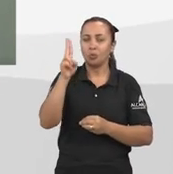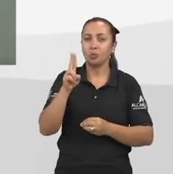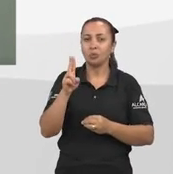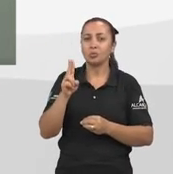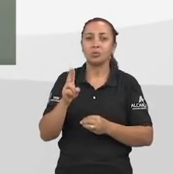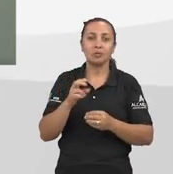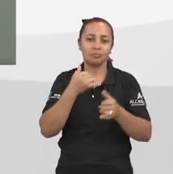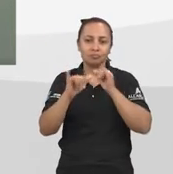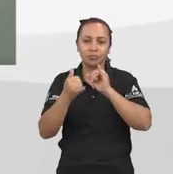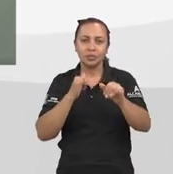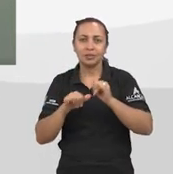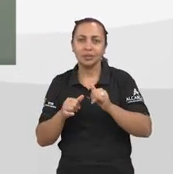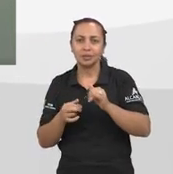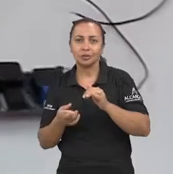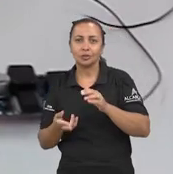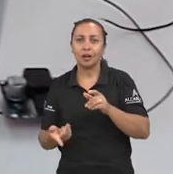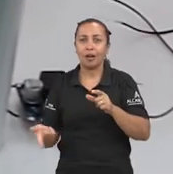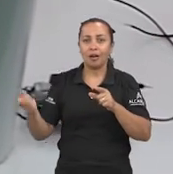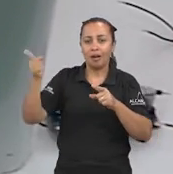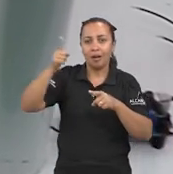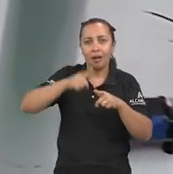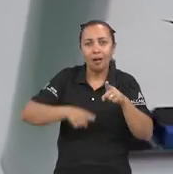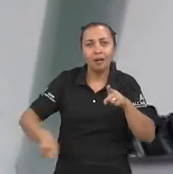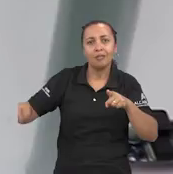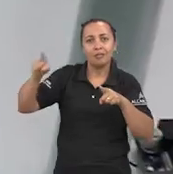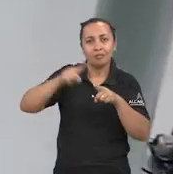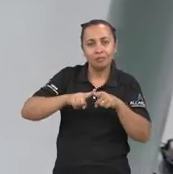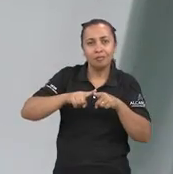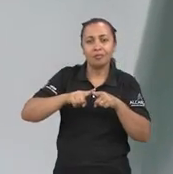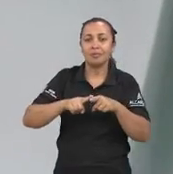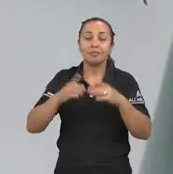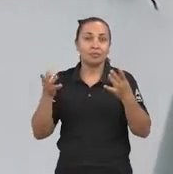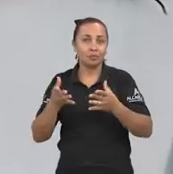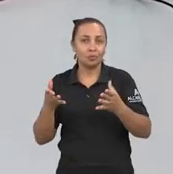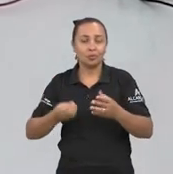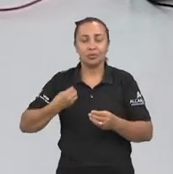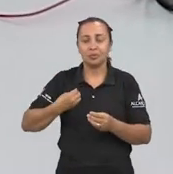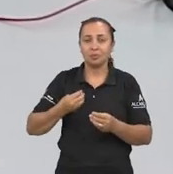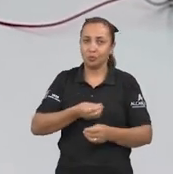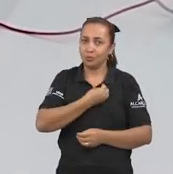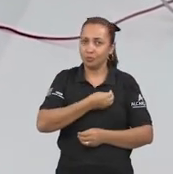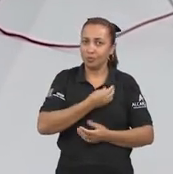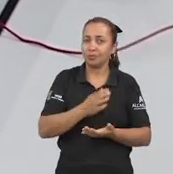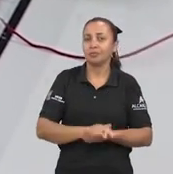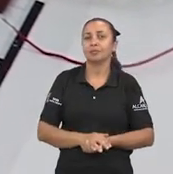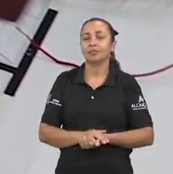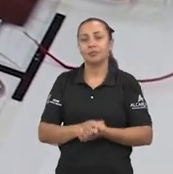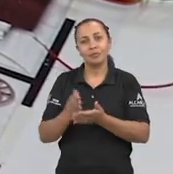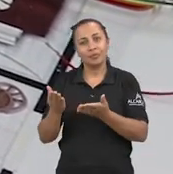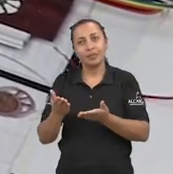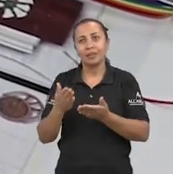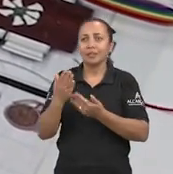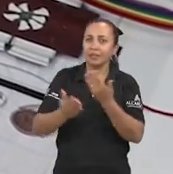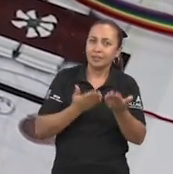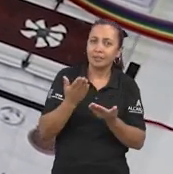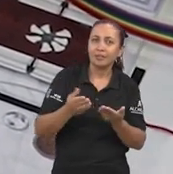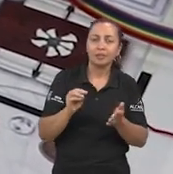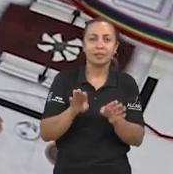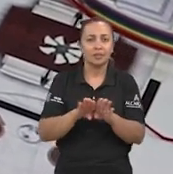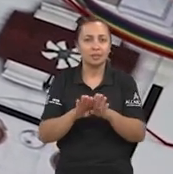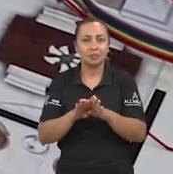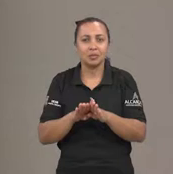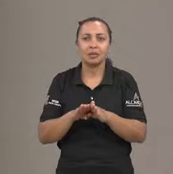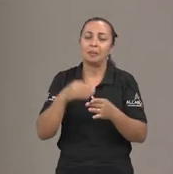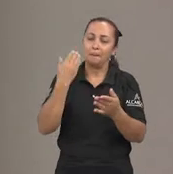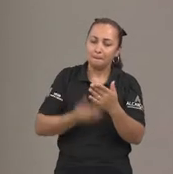Oi Neide Justamente a comido atual que a gente está passando agora e se trata de